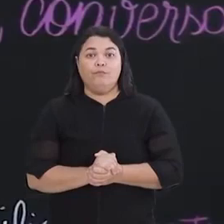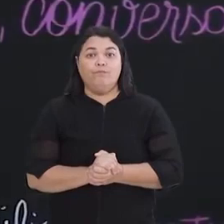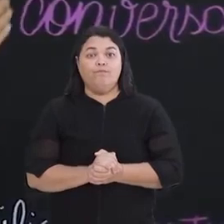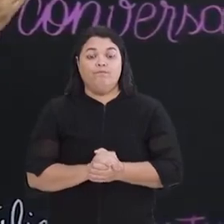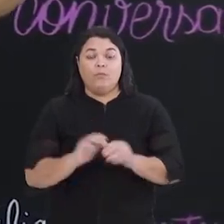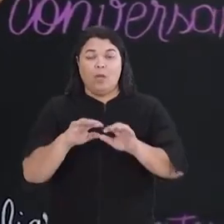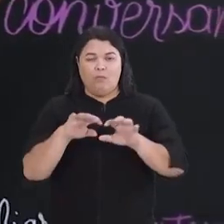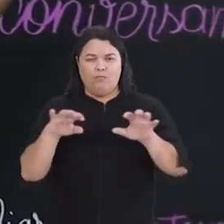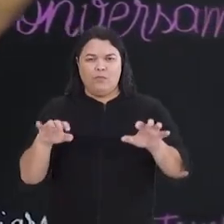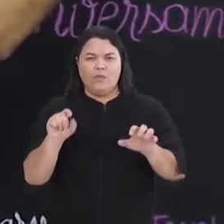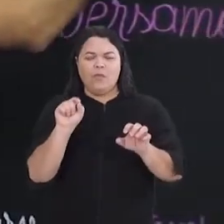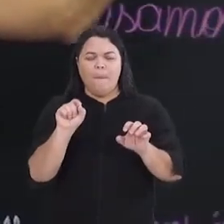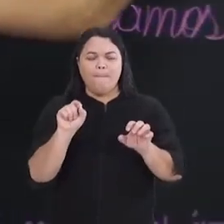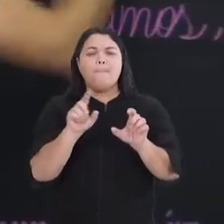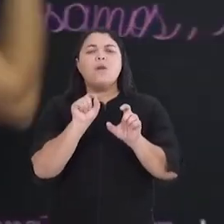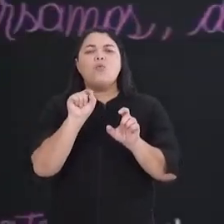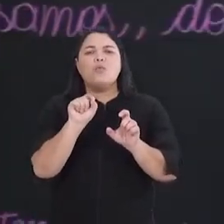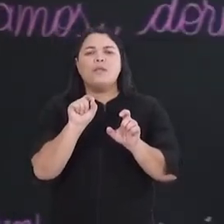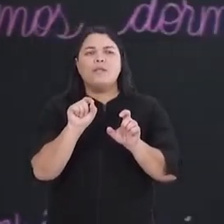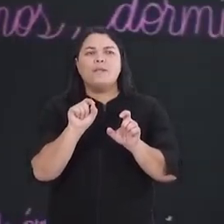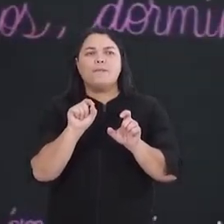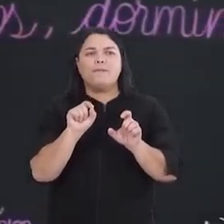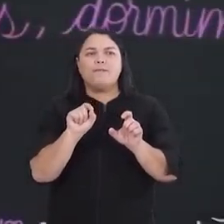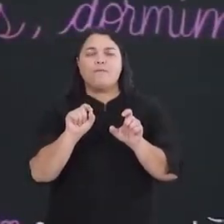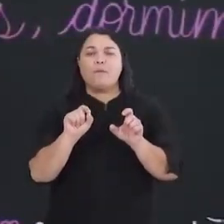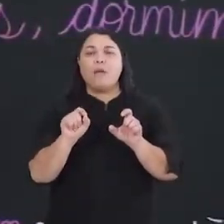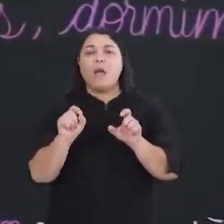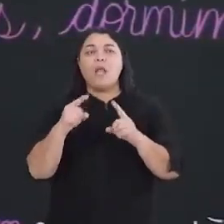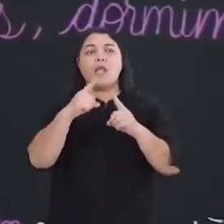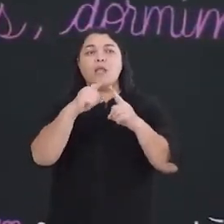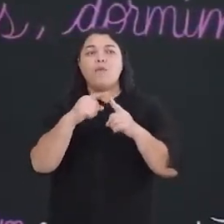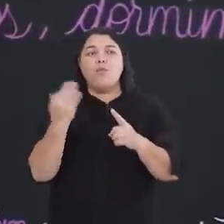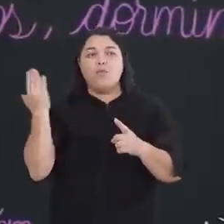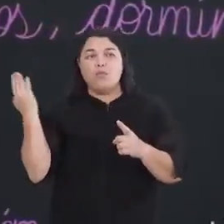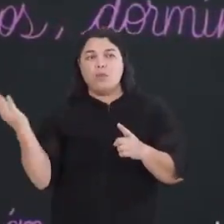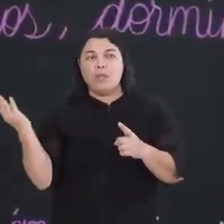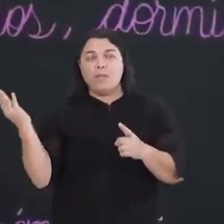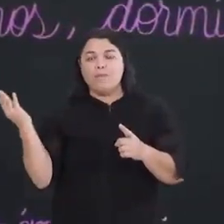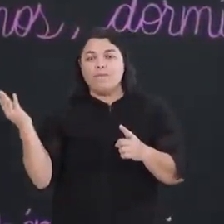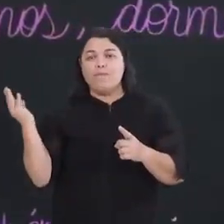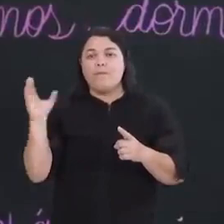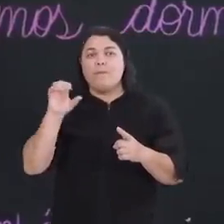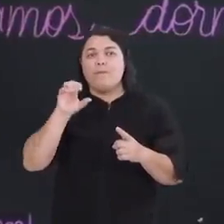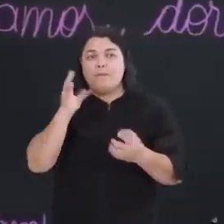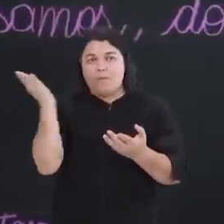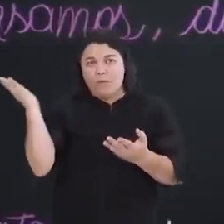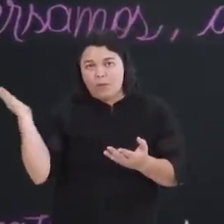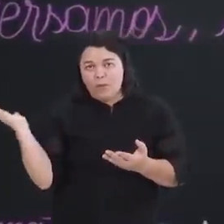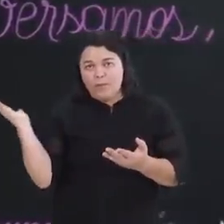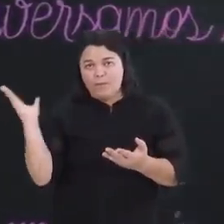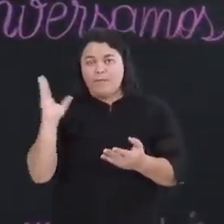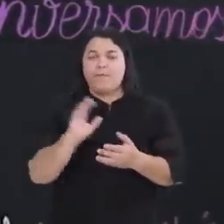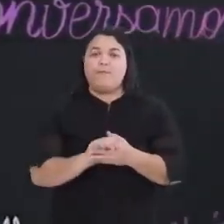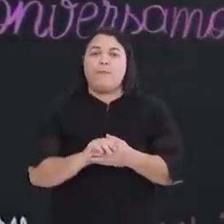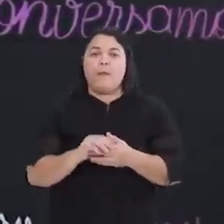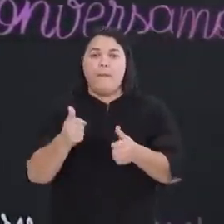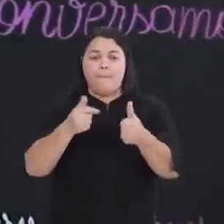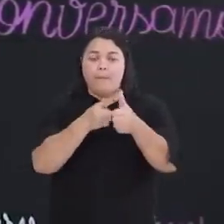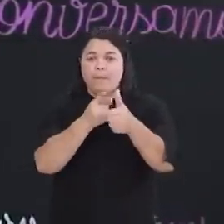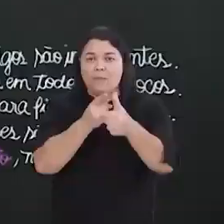primeira divisão que a gente estabelece nas orações coordenadas é a divisão entre orações coordenadas sindéticas e assindéticas. As